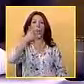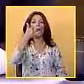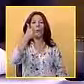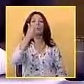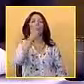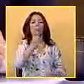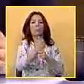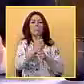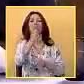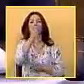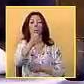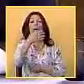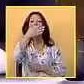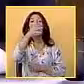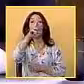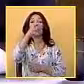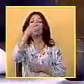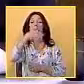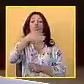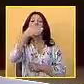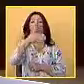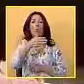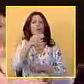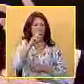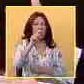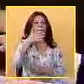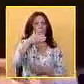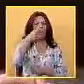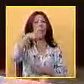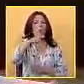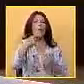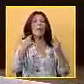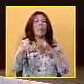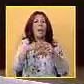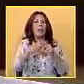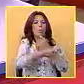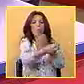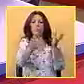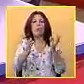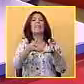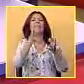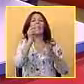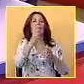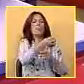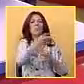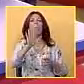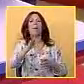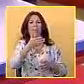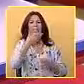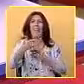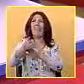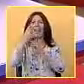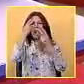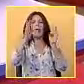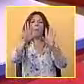A RTP1 tem outros problemas. A RTP1 teve um debate ainda na semana passada com um debate que não foi democrático. Com os 13 candidatos. Um debate que não foi democrático, mas não